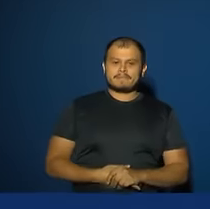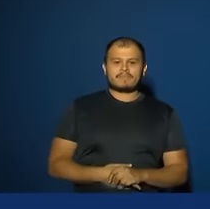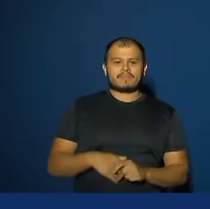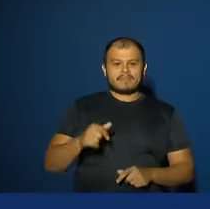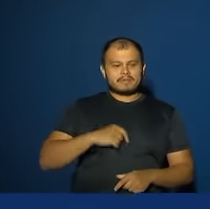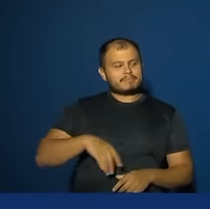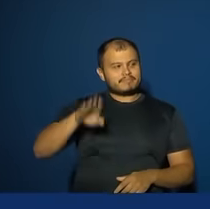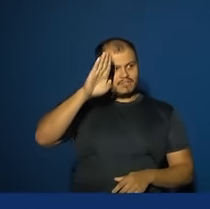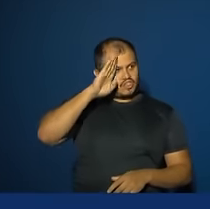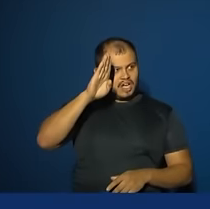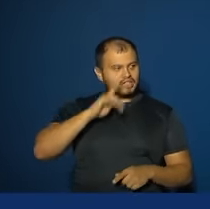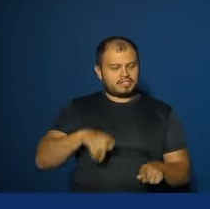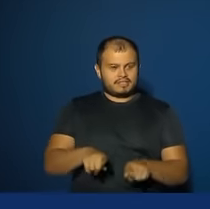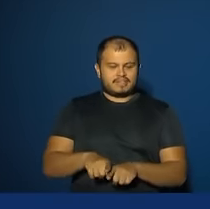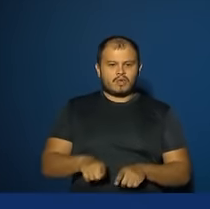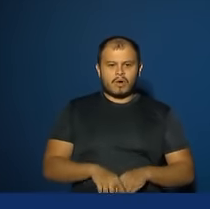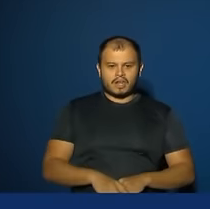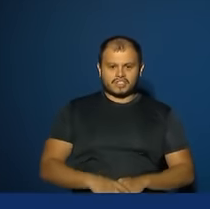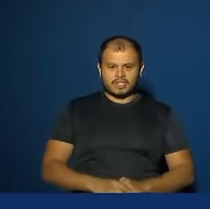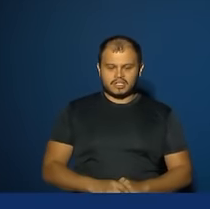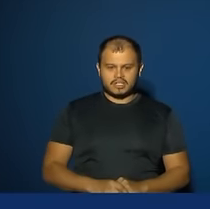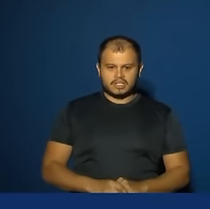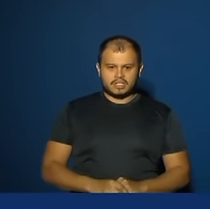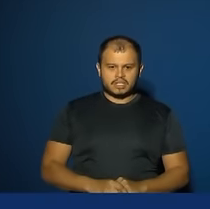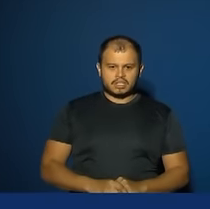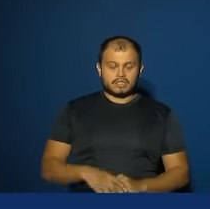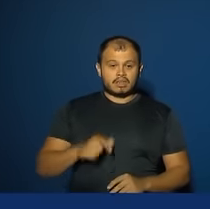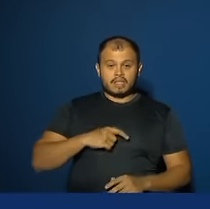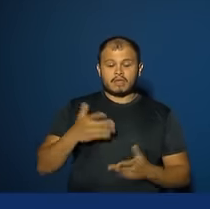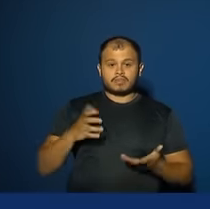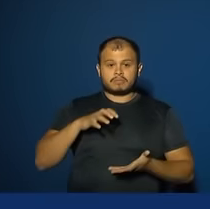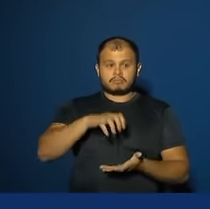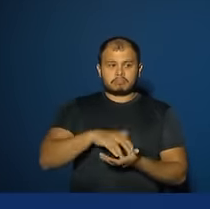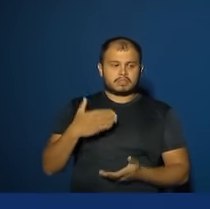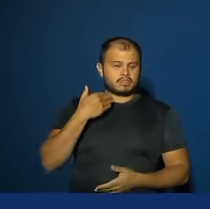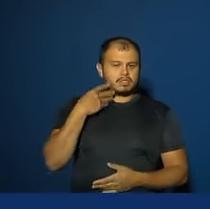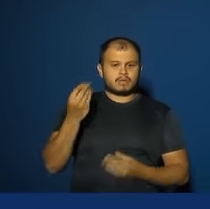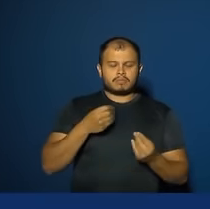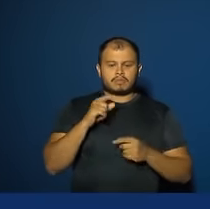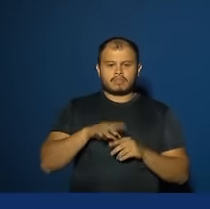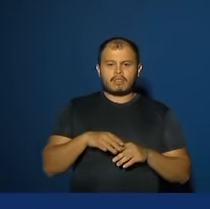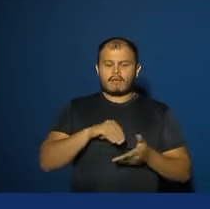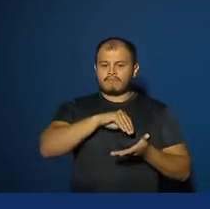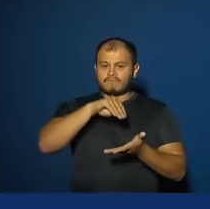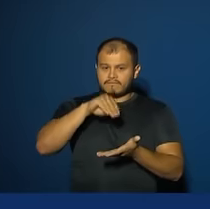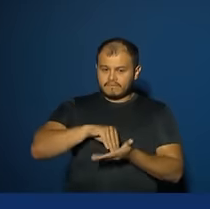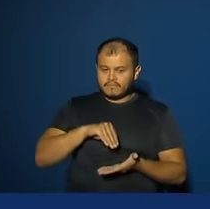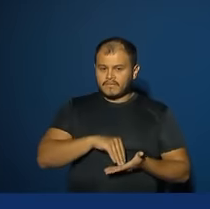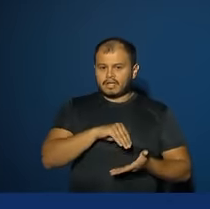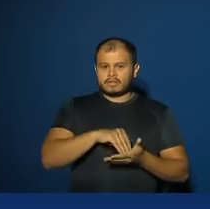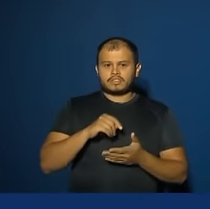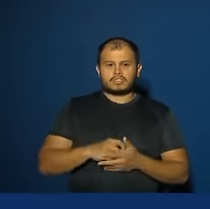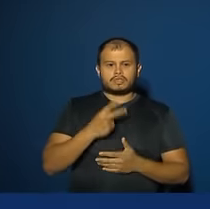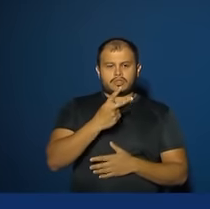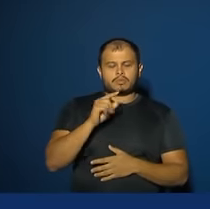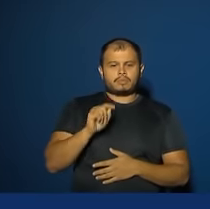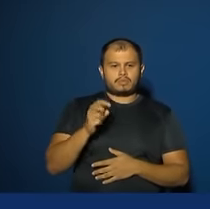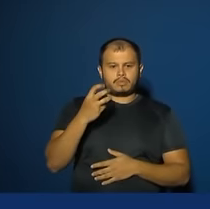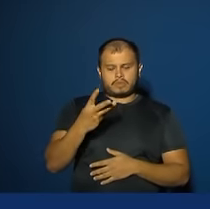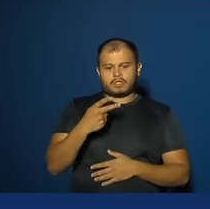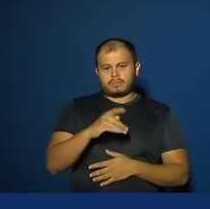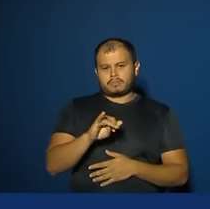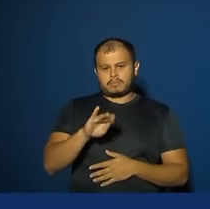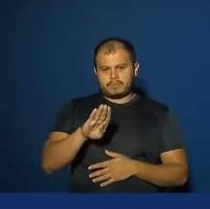PIS/COFINS que já estava na conta como receita primária, na metodologia do Banco Central não. Então, deu um déficit primário consolidado ano passado de 2,3% do